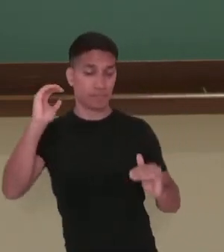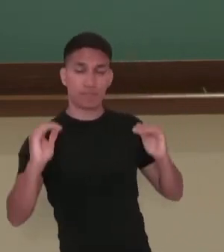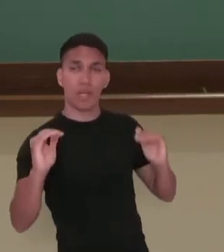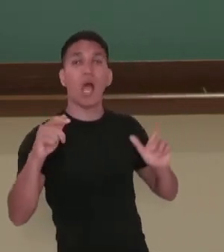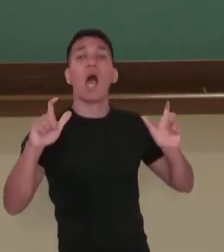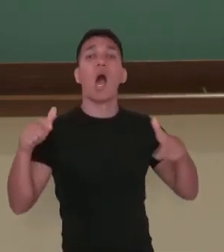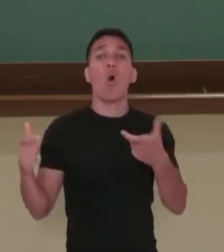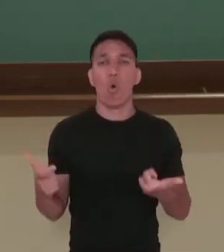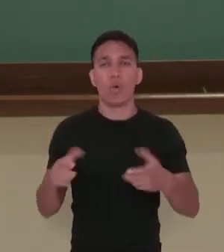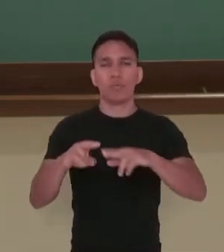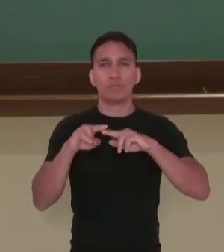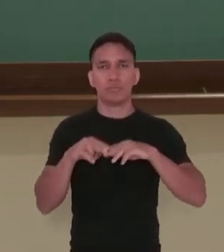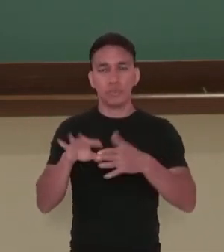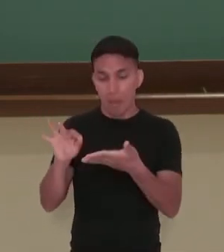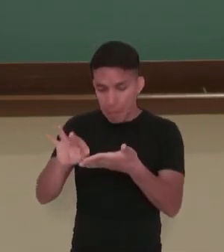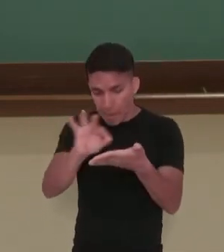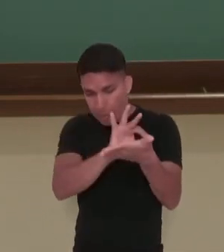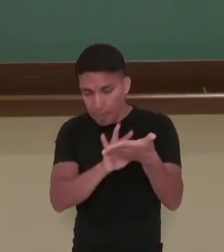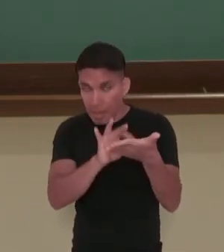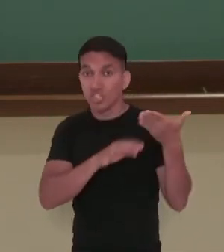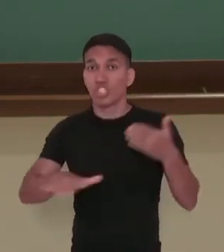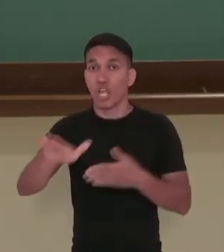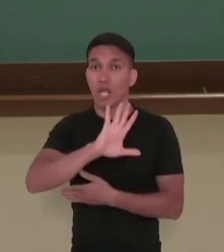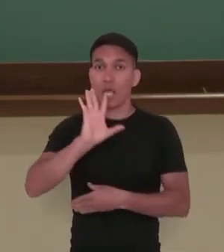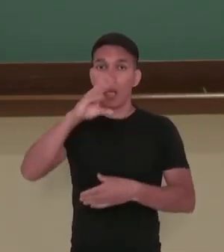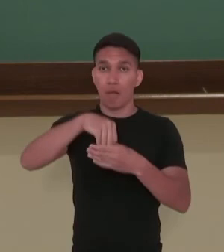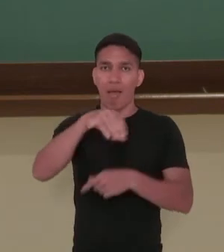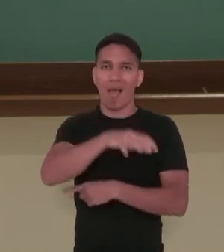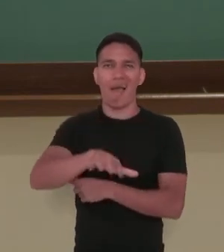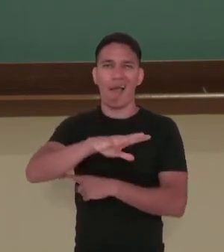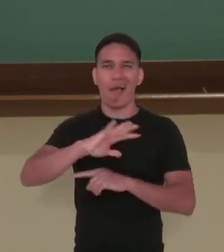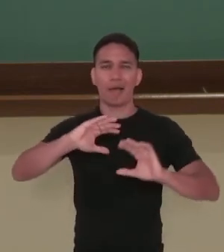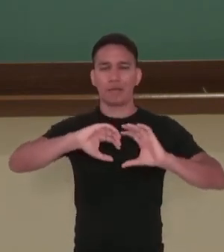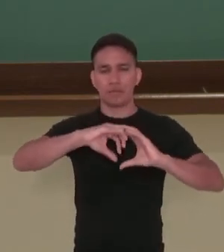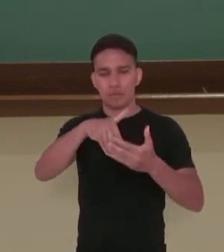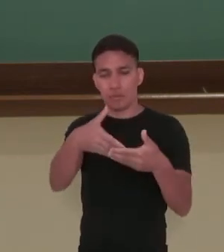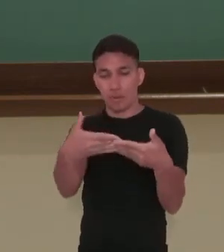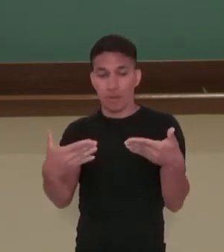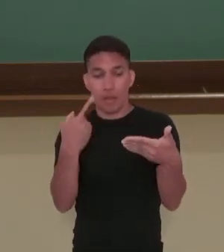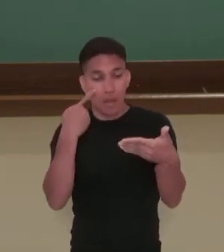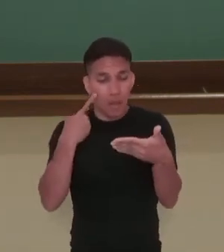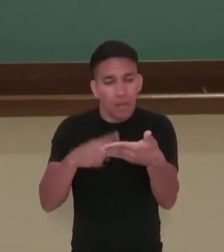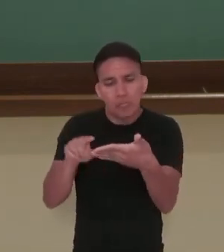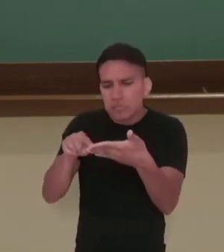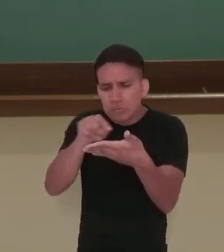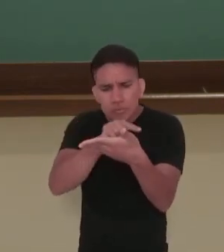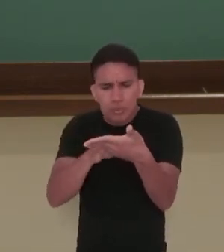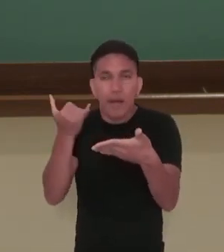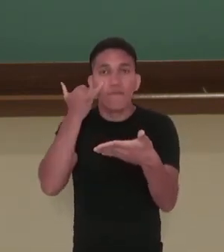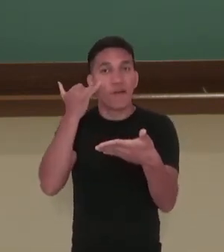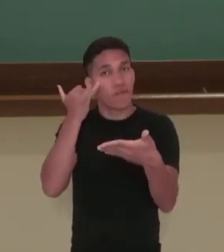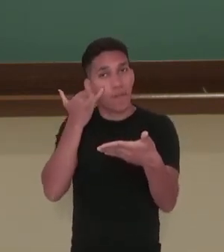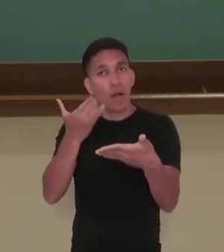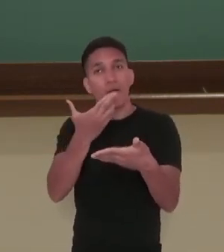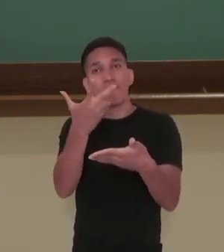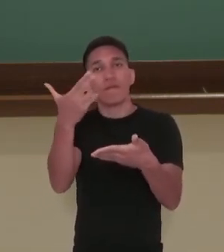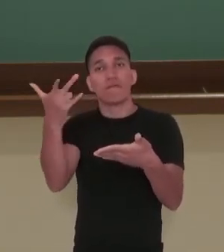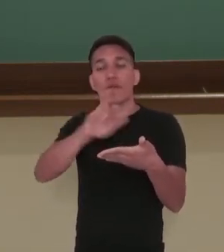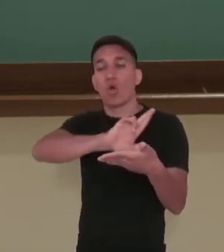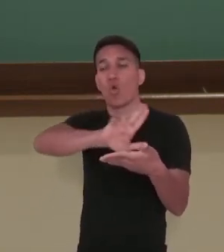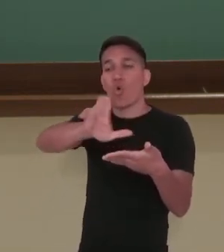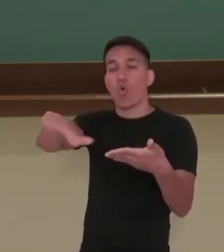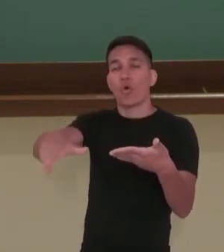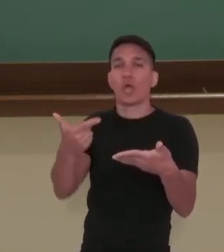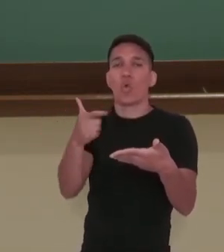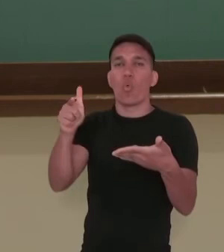forma geral, dentro da cartografia, acabam colocando para nós vários outros temas que